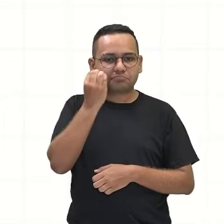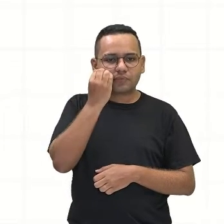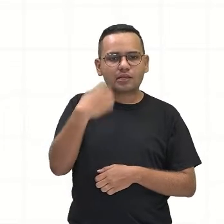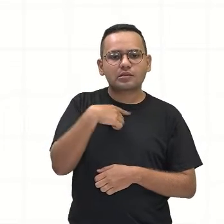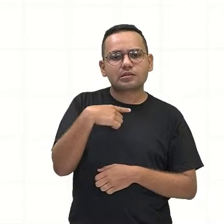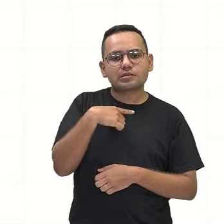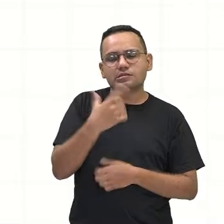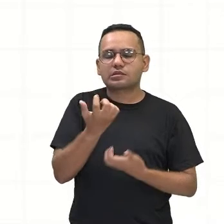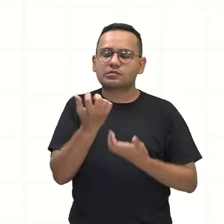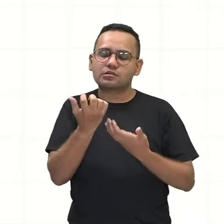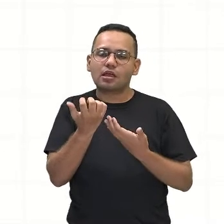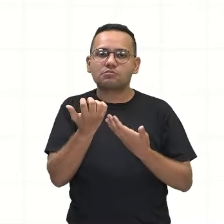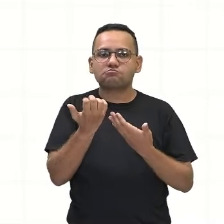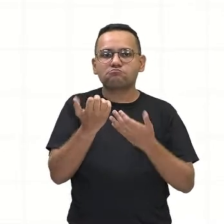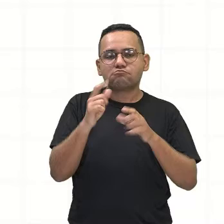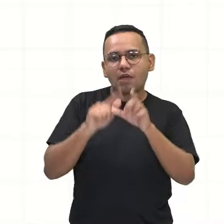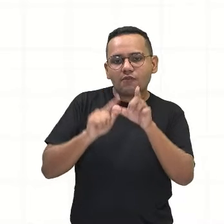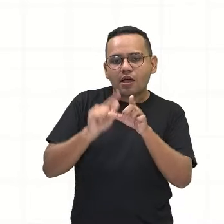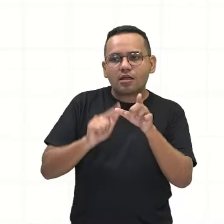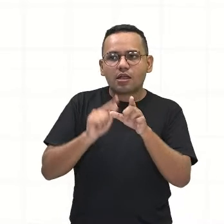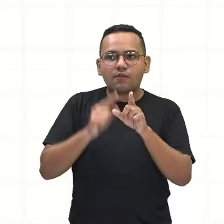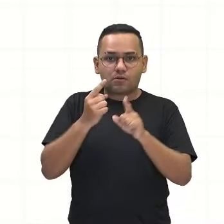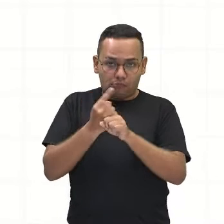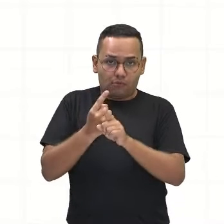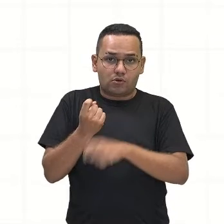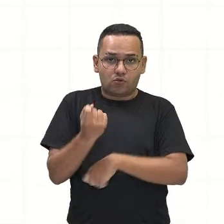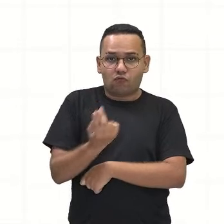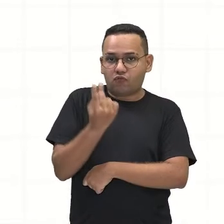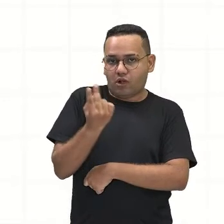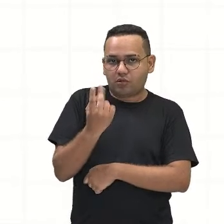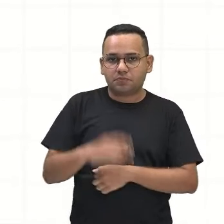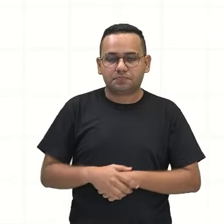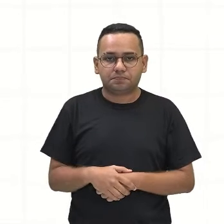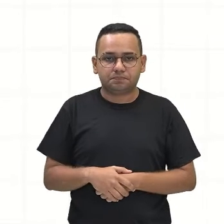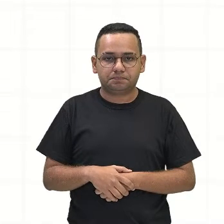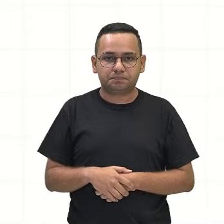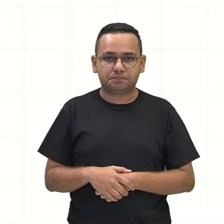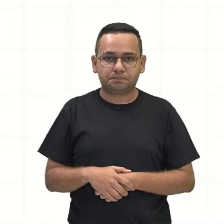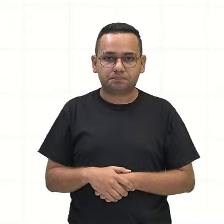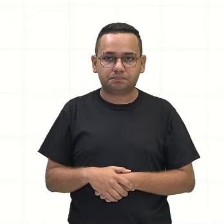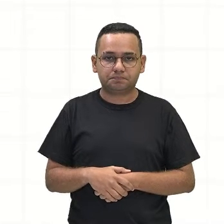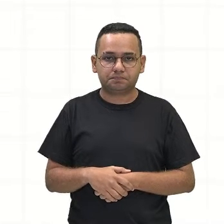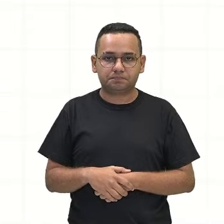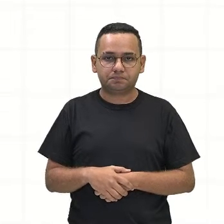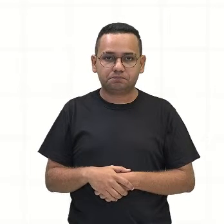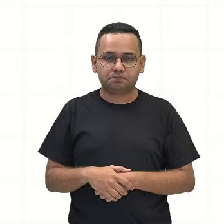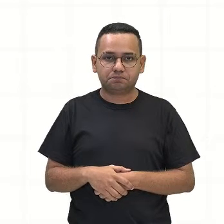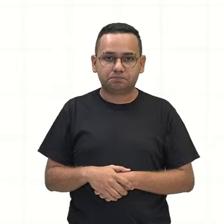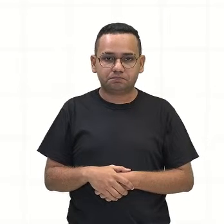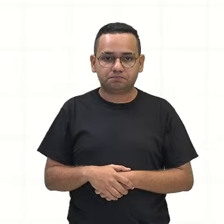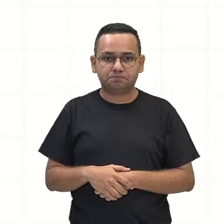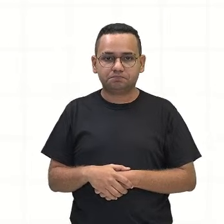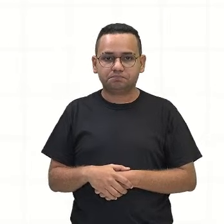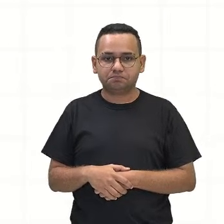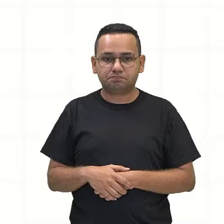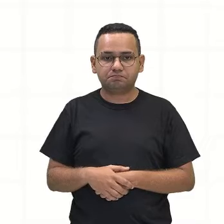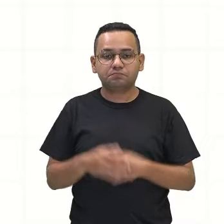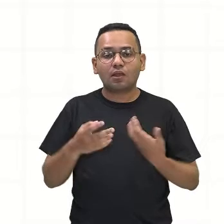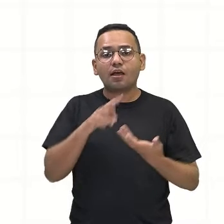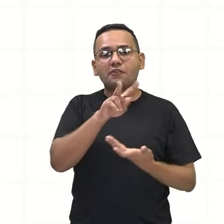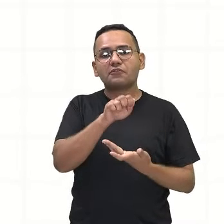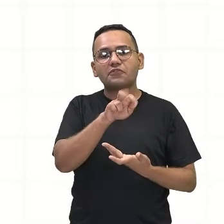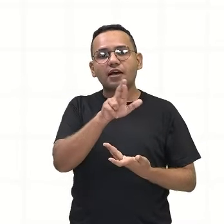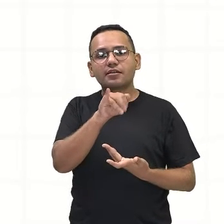variável assume um valor, tá? Então, nós estamos aqui, ó, na nossa variável, qual é?